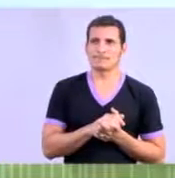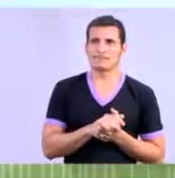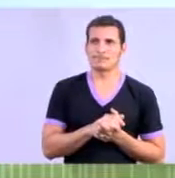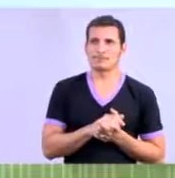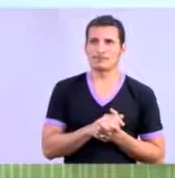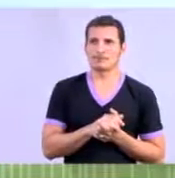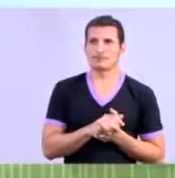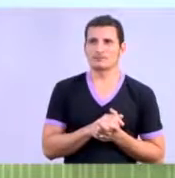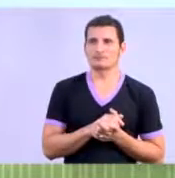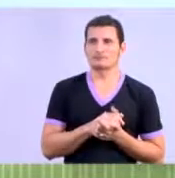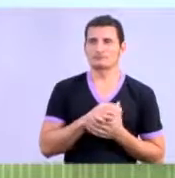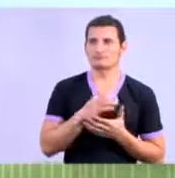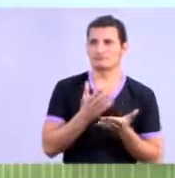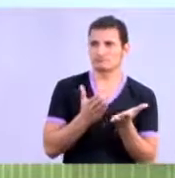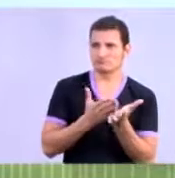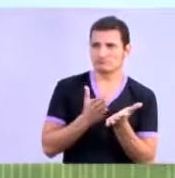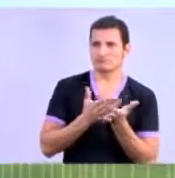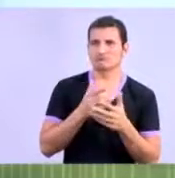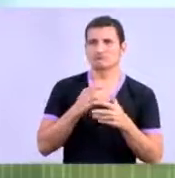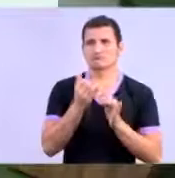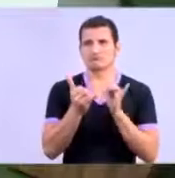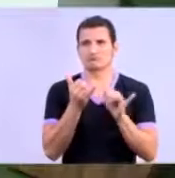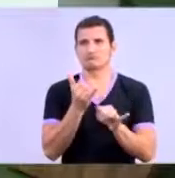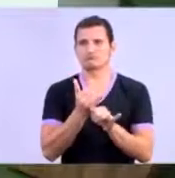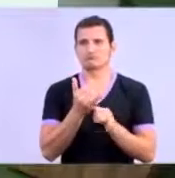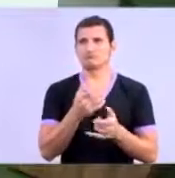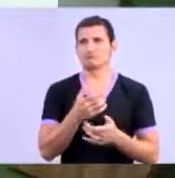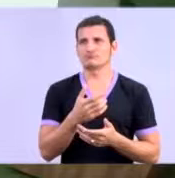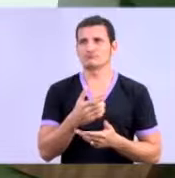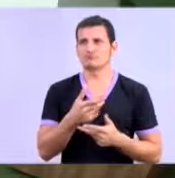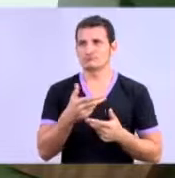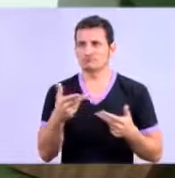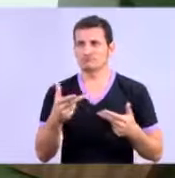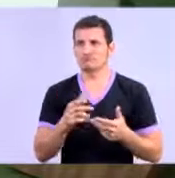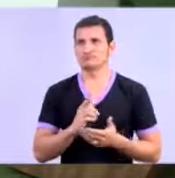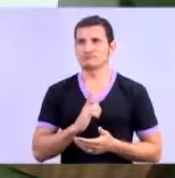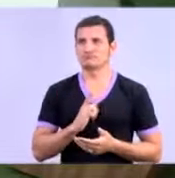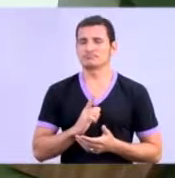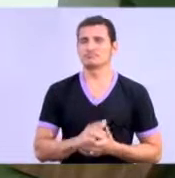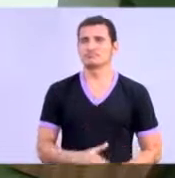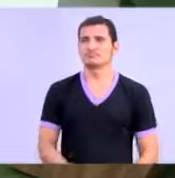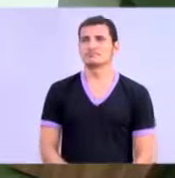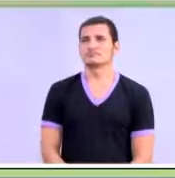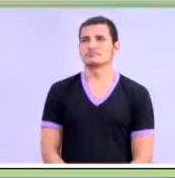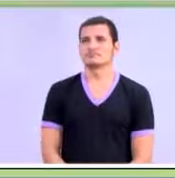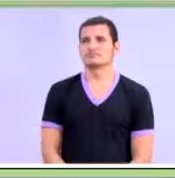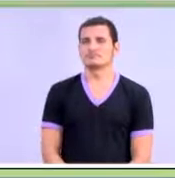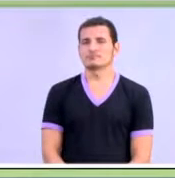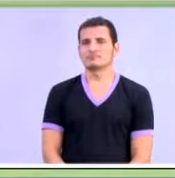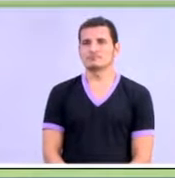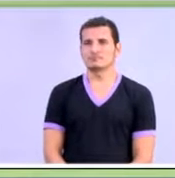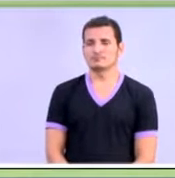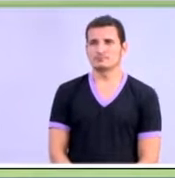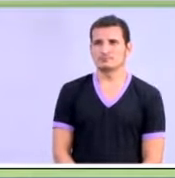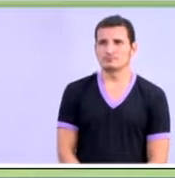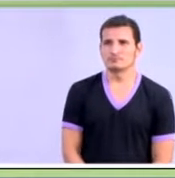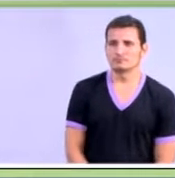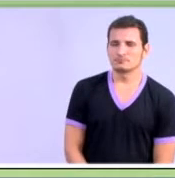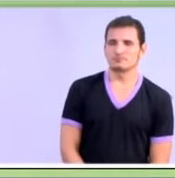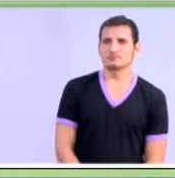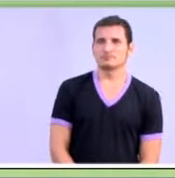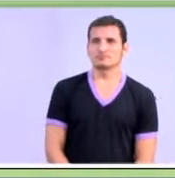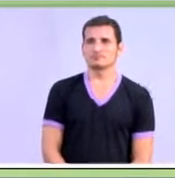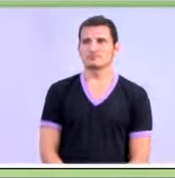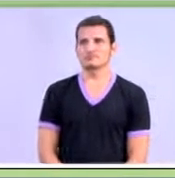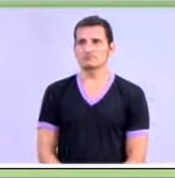dos conceitos, dos livros, da internet, né? Só retornando aqui, gente, o nosso sacar. Então eu